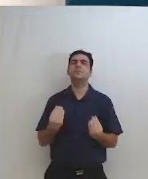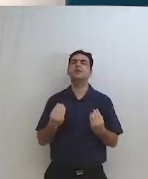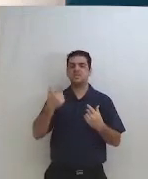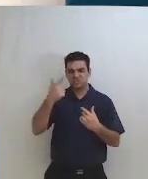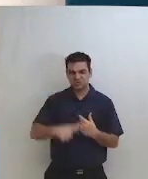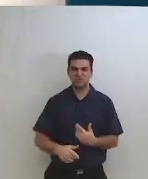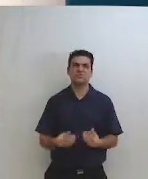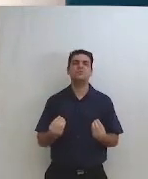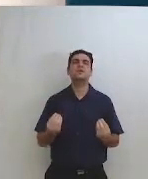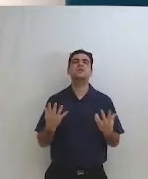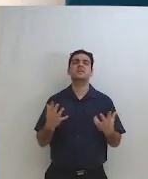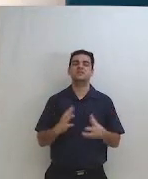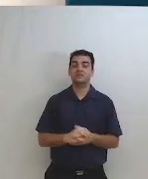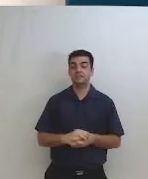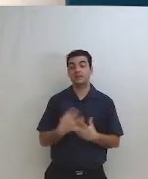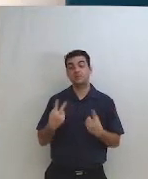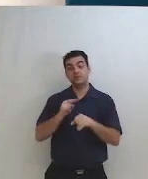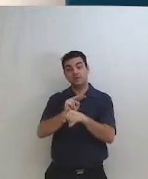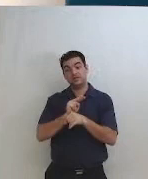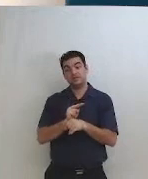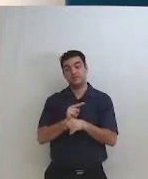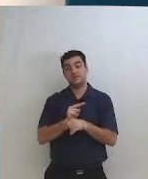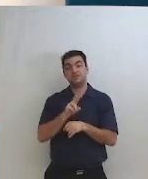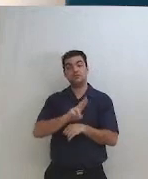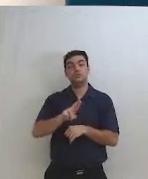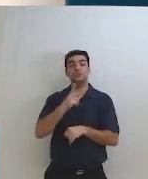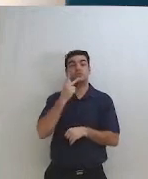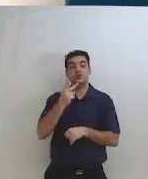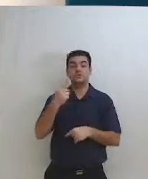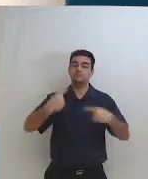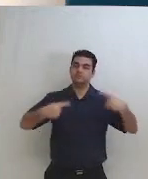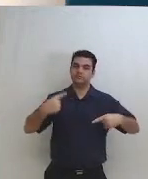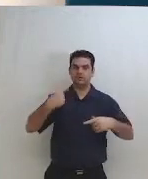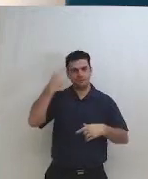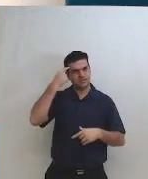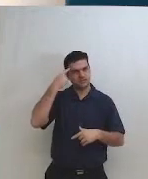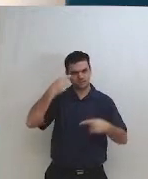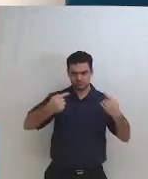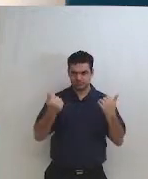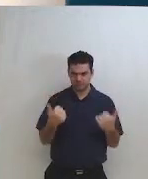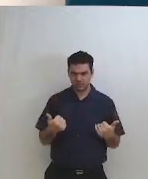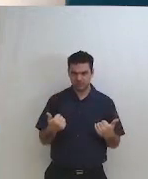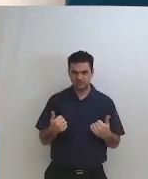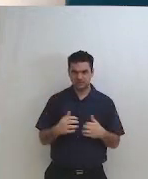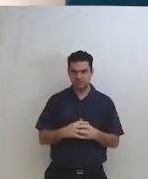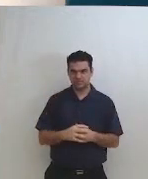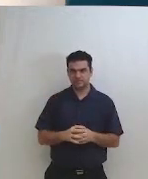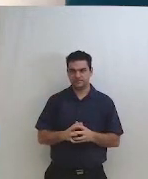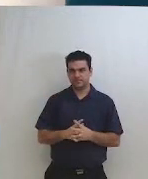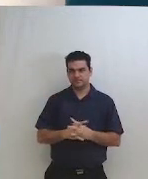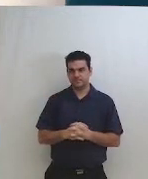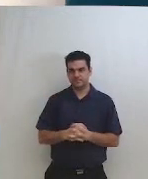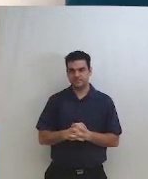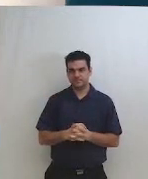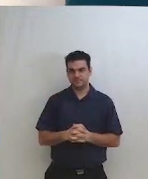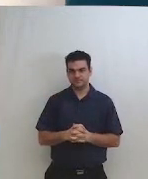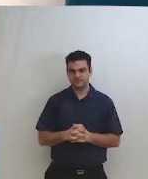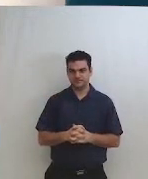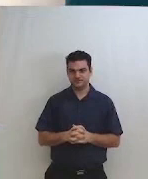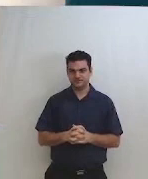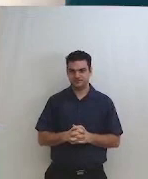vez que a defesa usou aí da palavra em questão de ordem, só para falar desse ponto. Excelência, só um último esclarecimento de